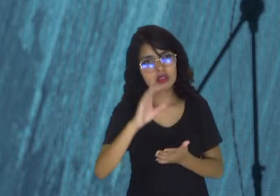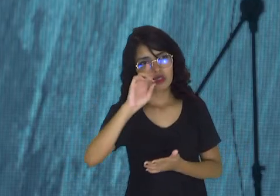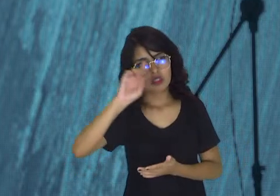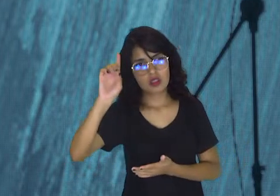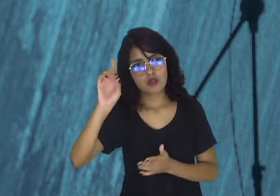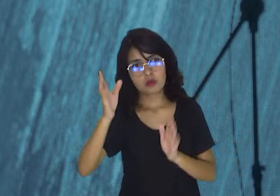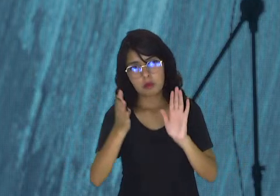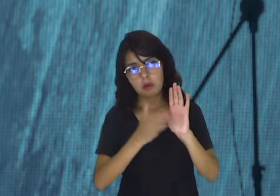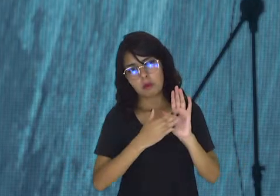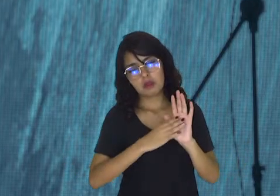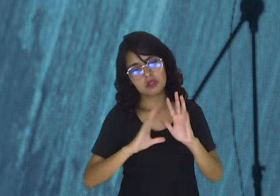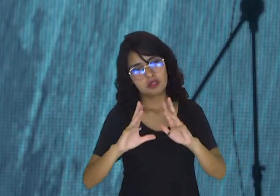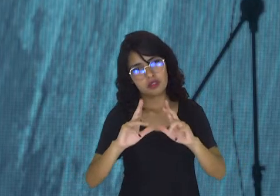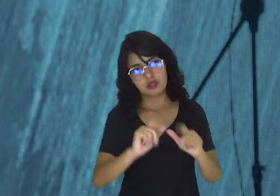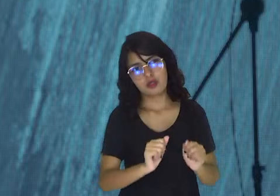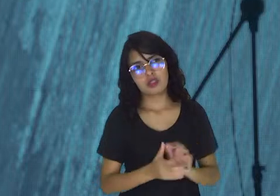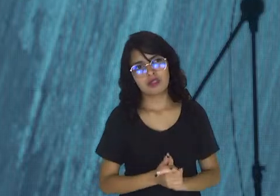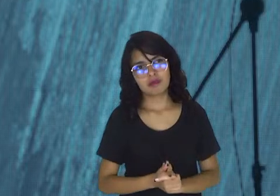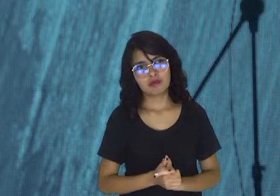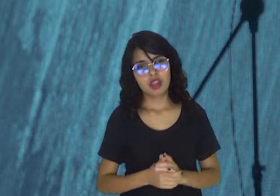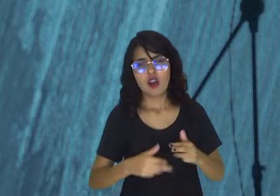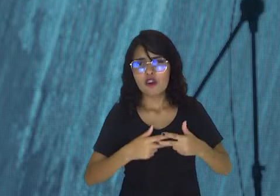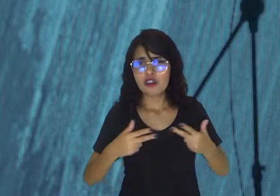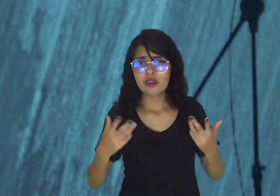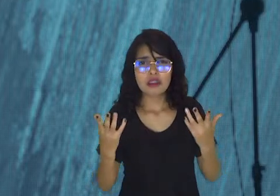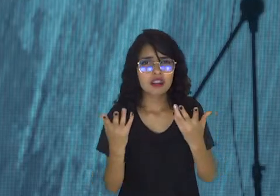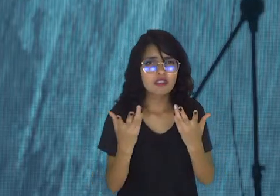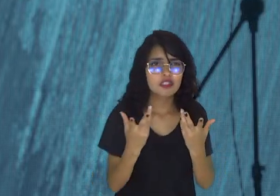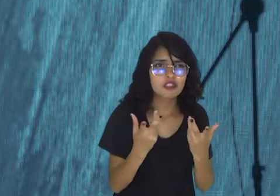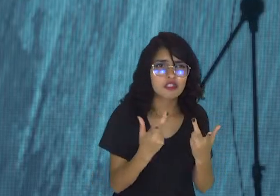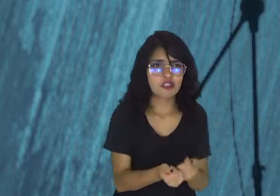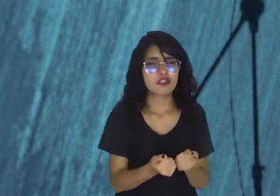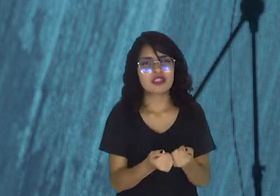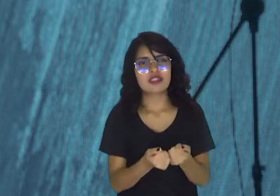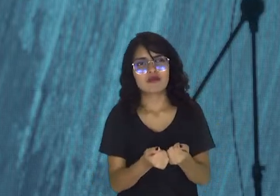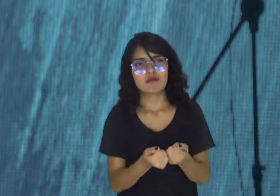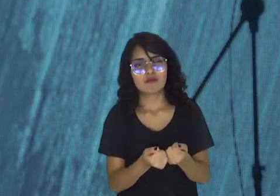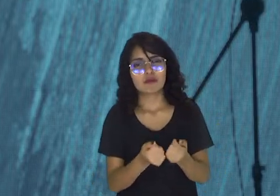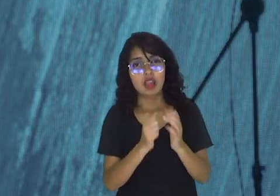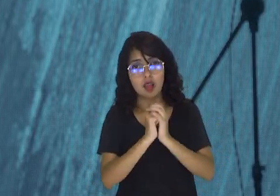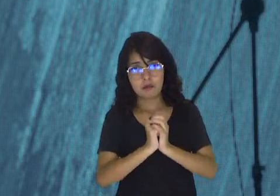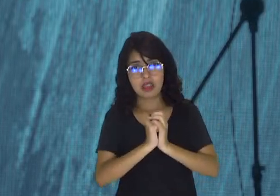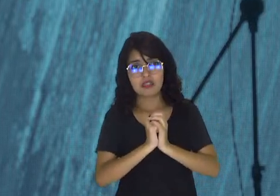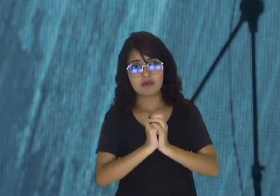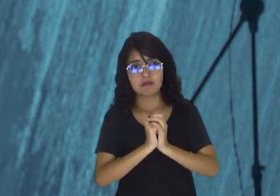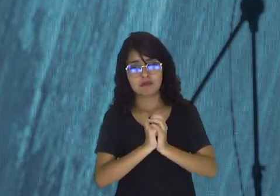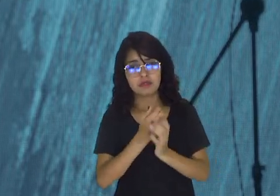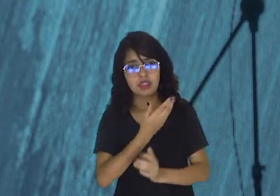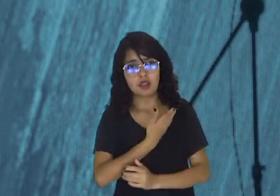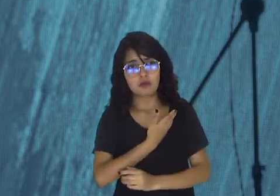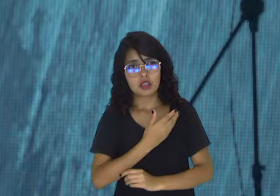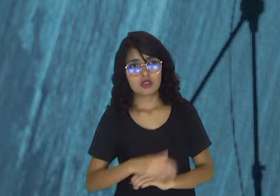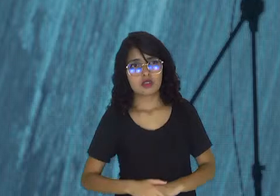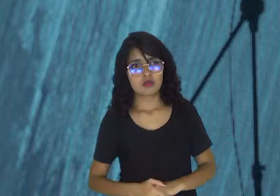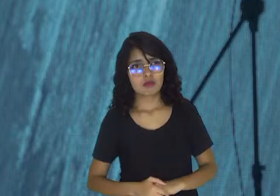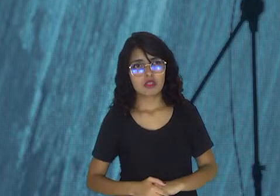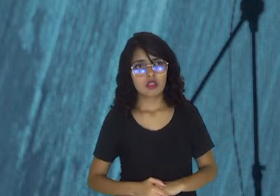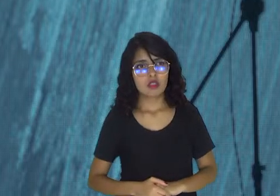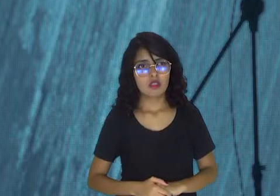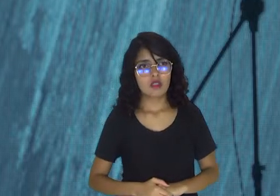extraordinária, maravilhosa, gloriosa. Amém, irmãos? Exatamente nesse momento, temos